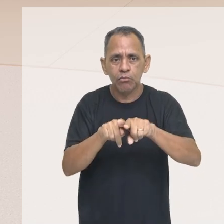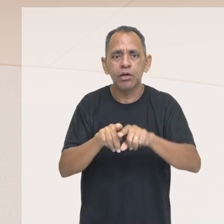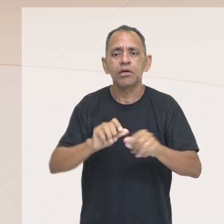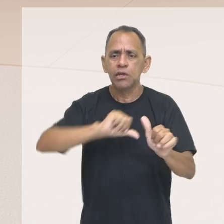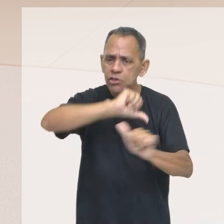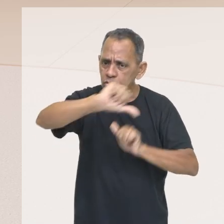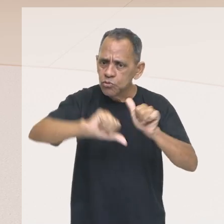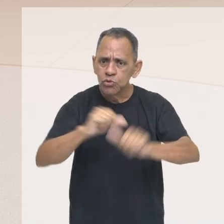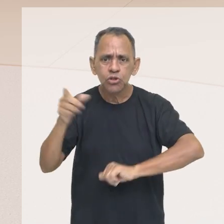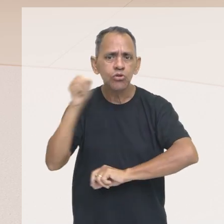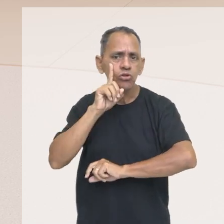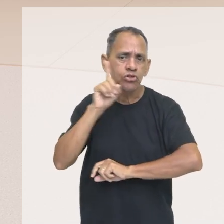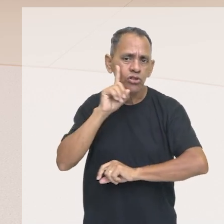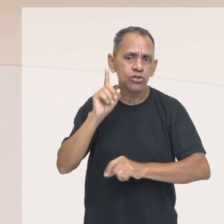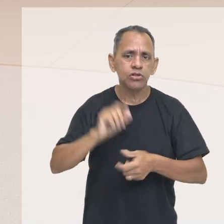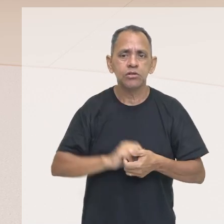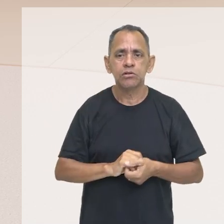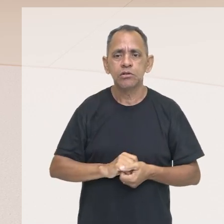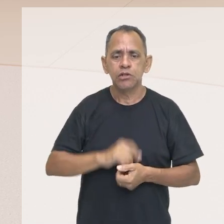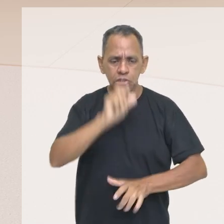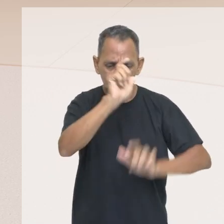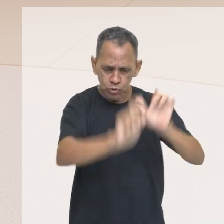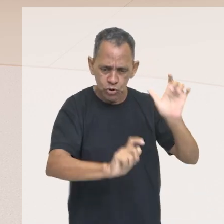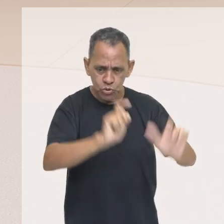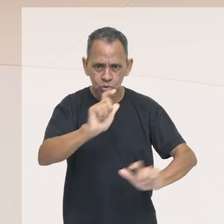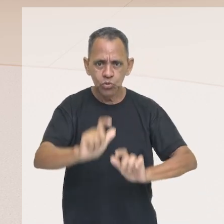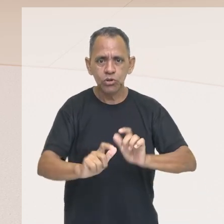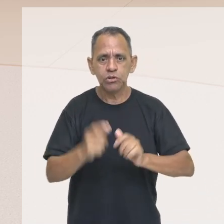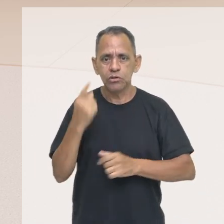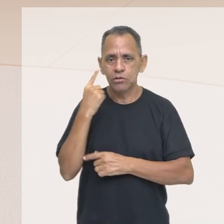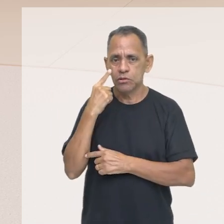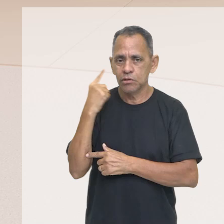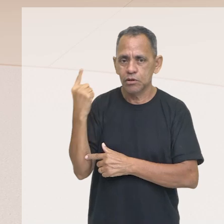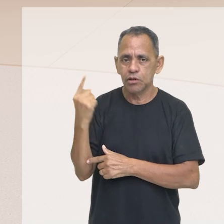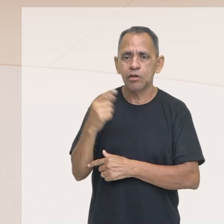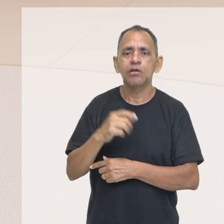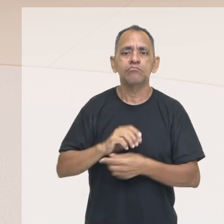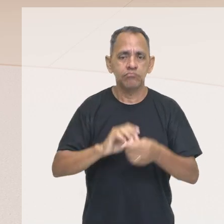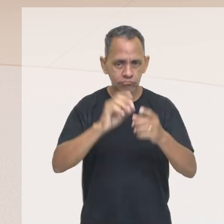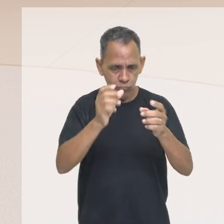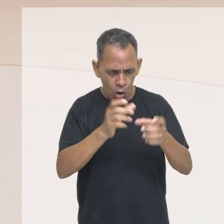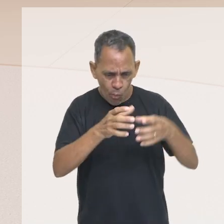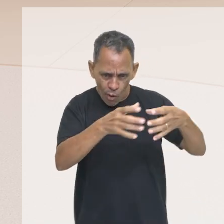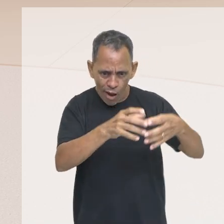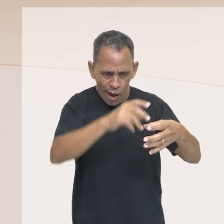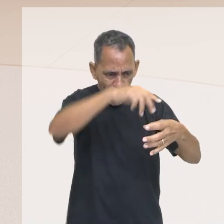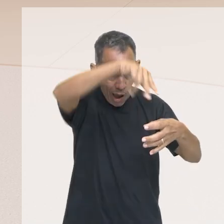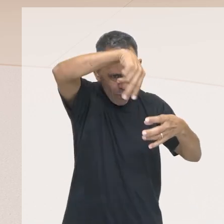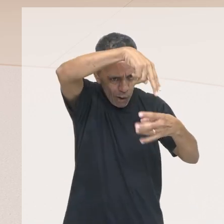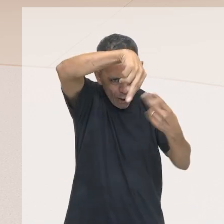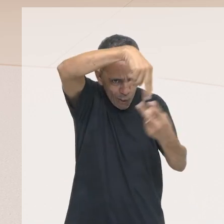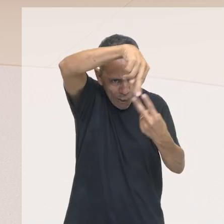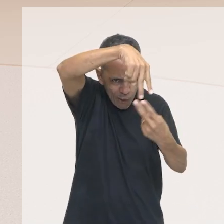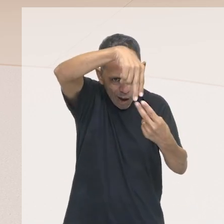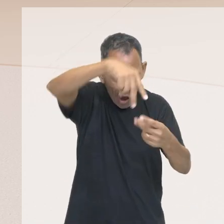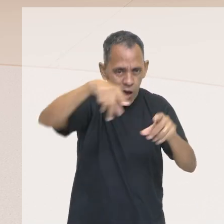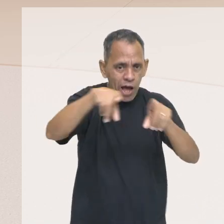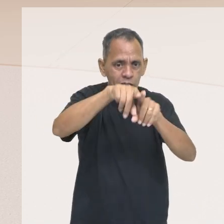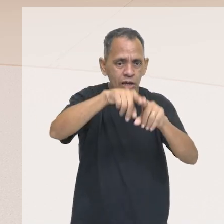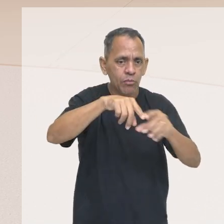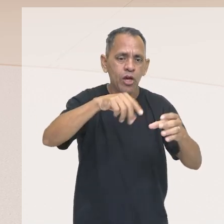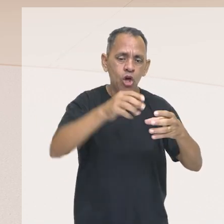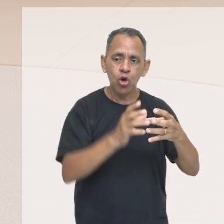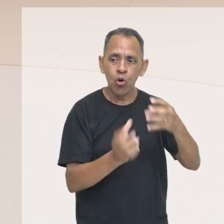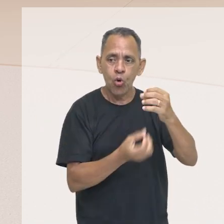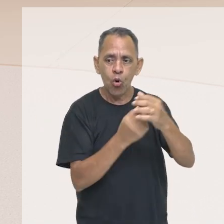Como, por exemplo, né, vocês estão vendo nas imagens, né, uma batedeira, o liquidificador e até